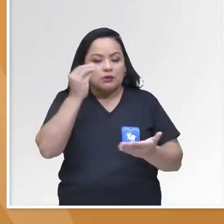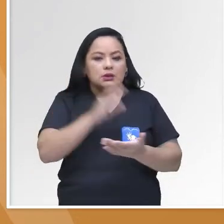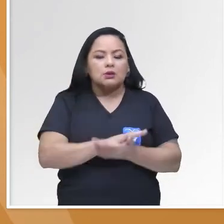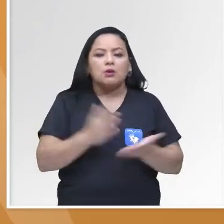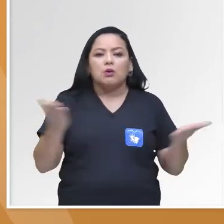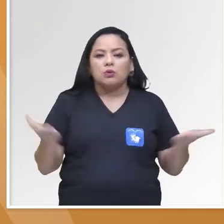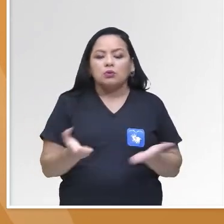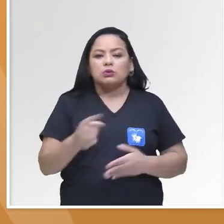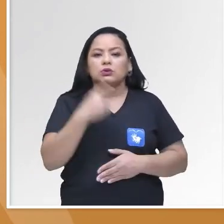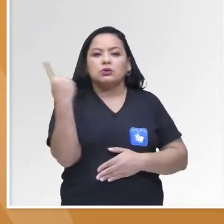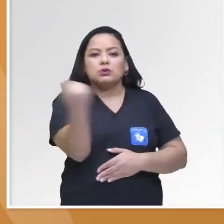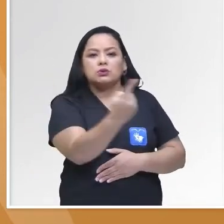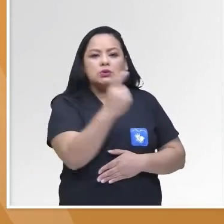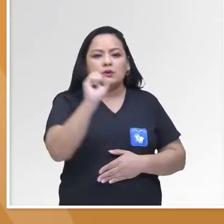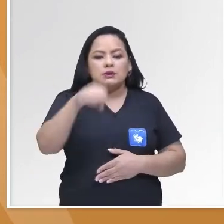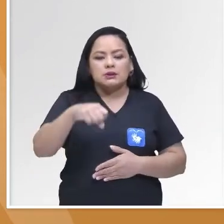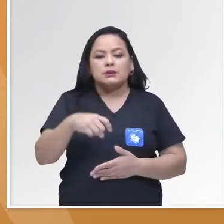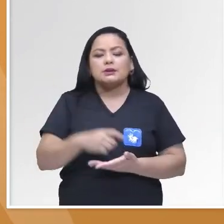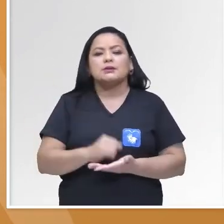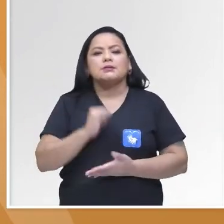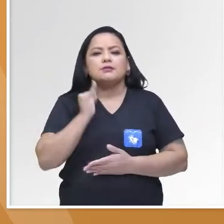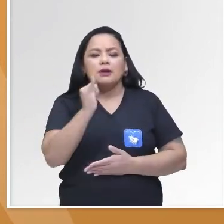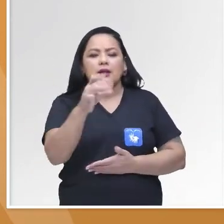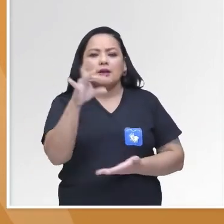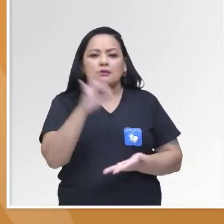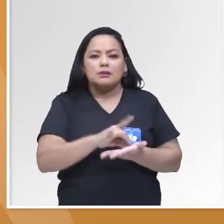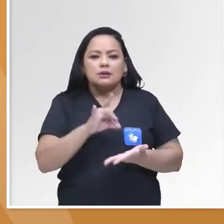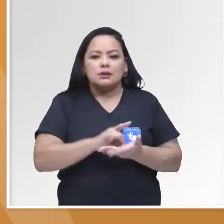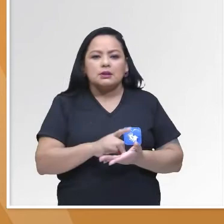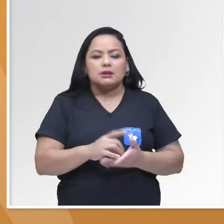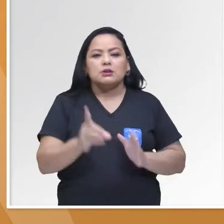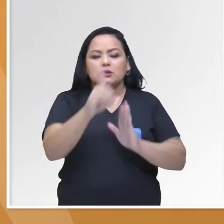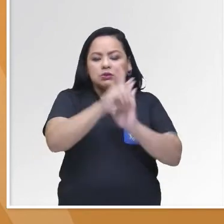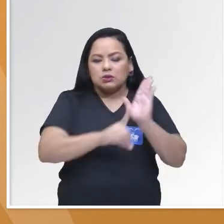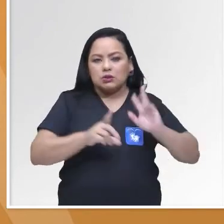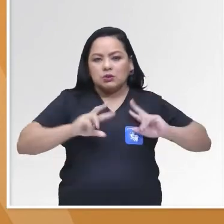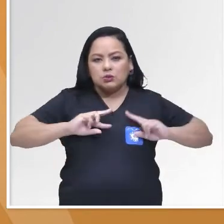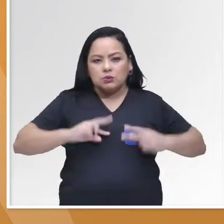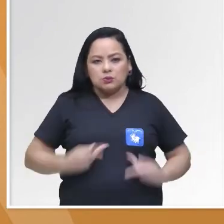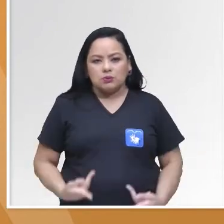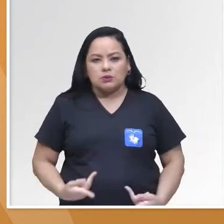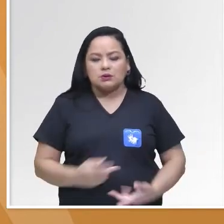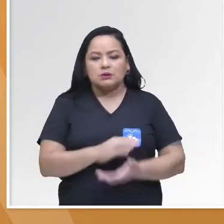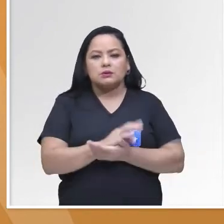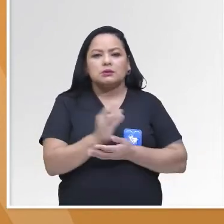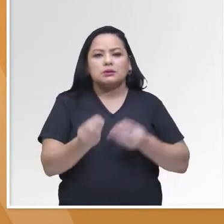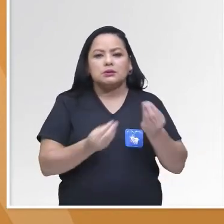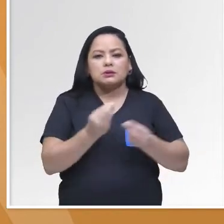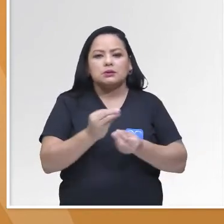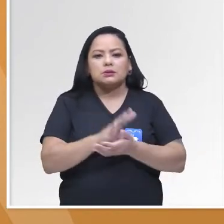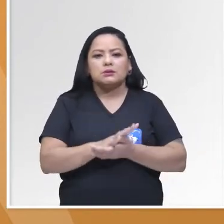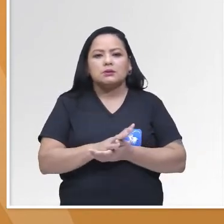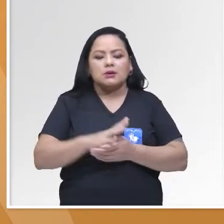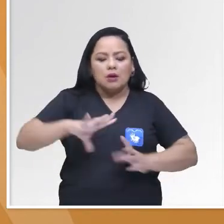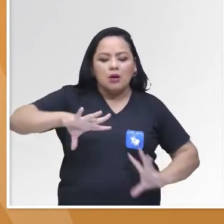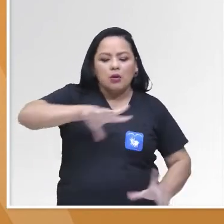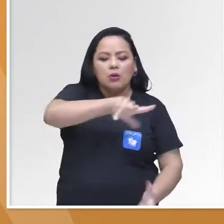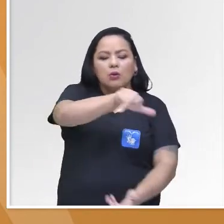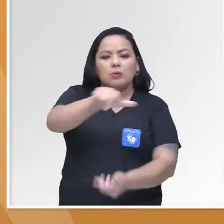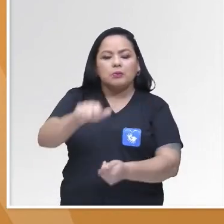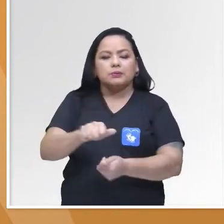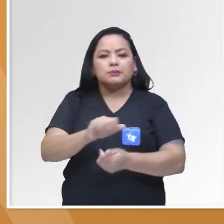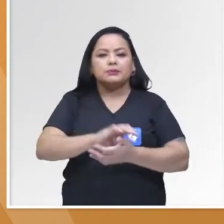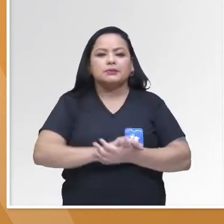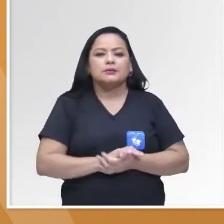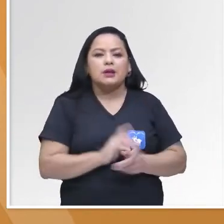hoje podemos sim afirmar que os direitos humanos, eles são universais.